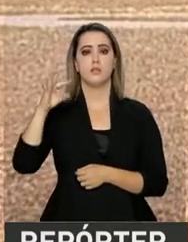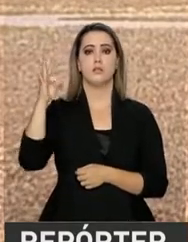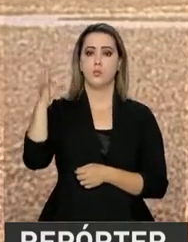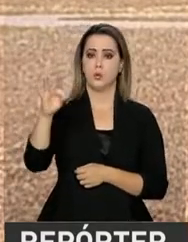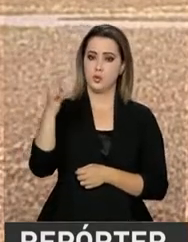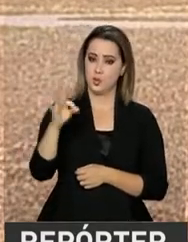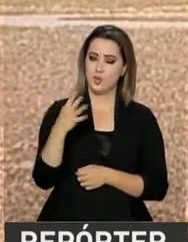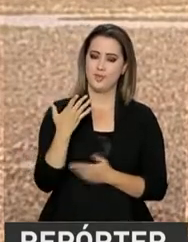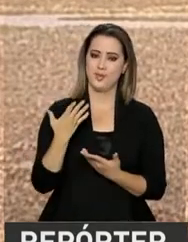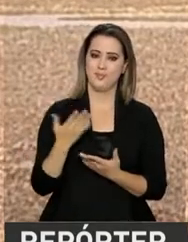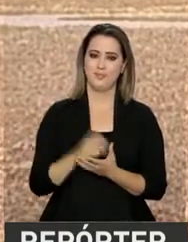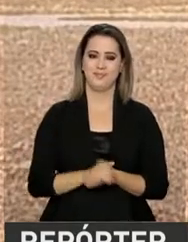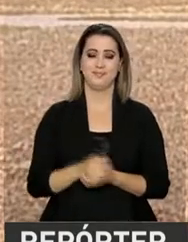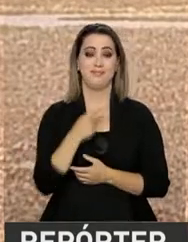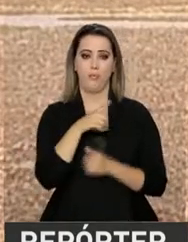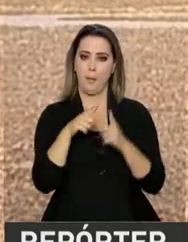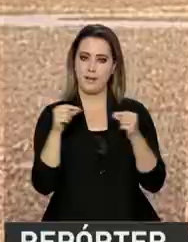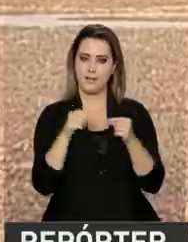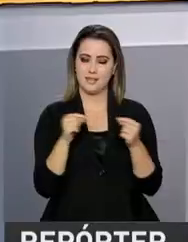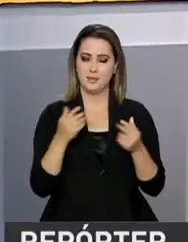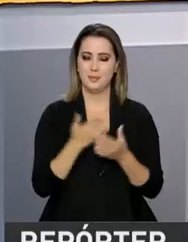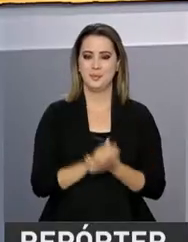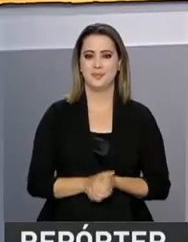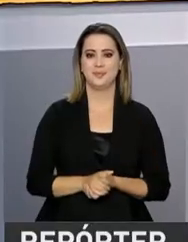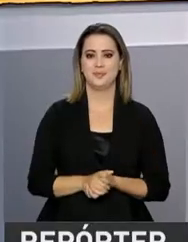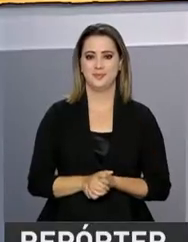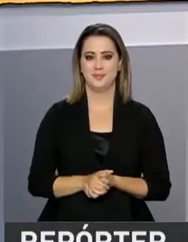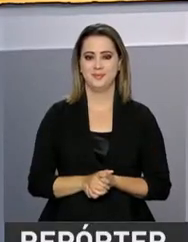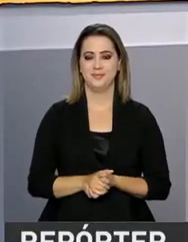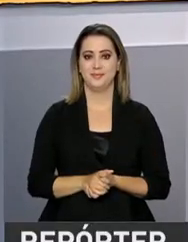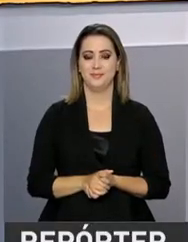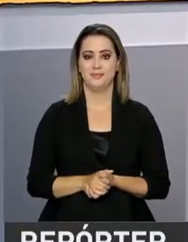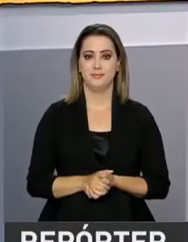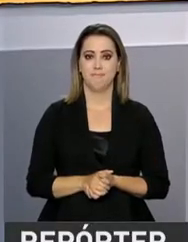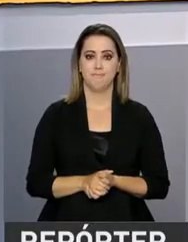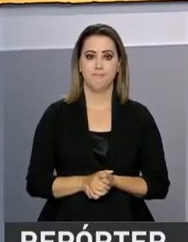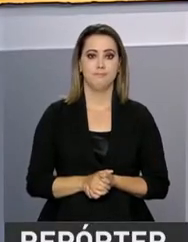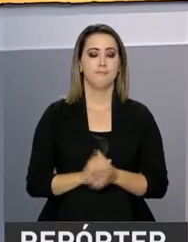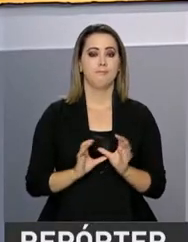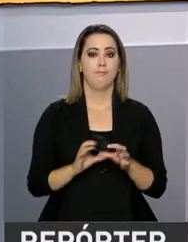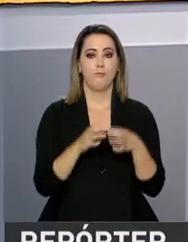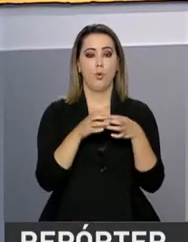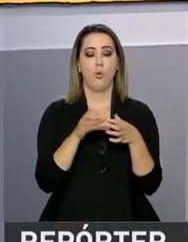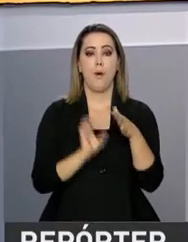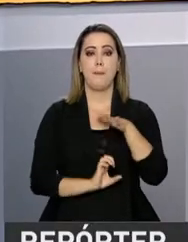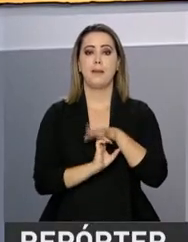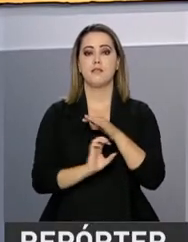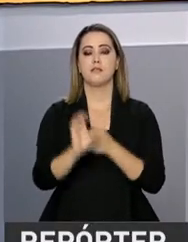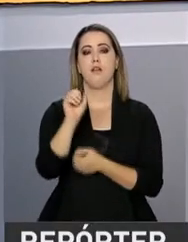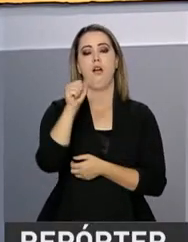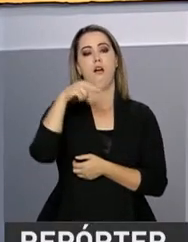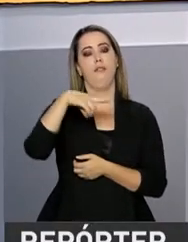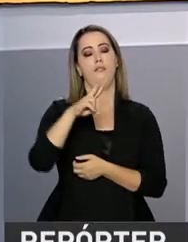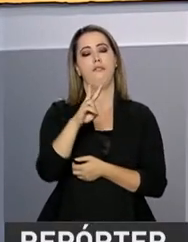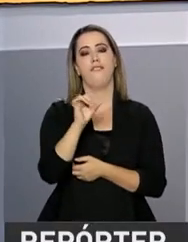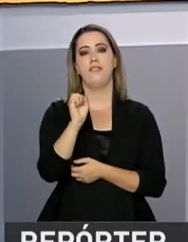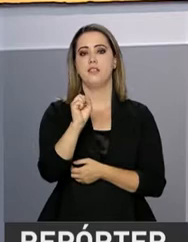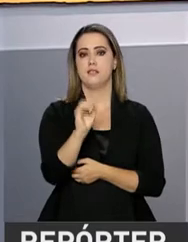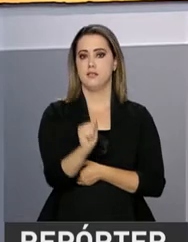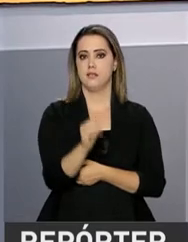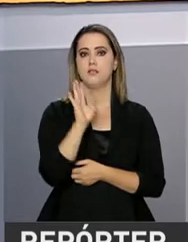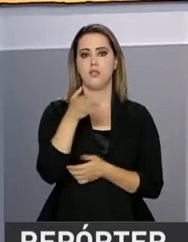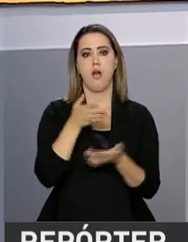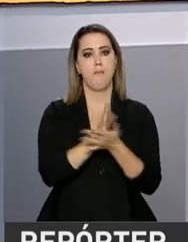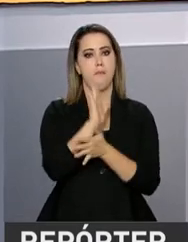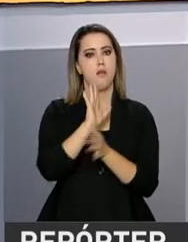de brasília mar aqui no pi a agência nacional de vigilância sanitária anvisa aprovou o registro